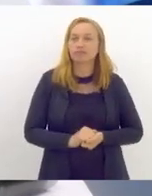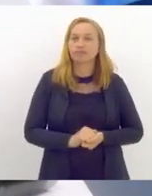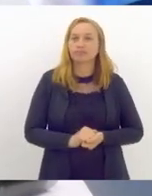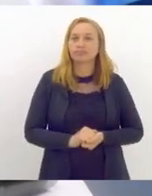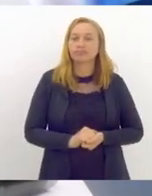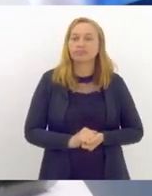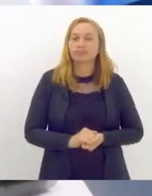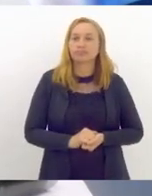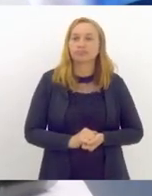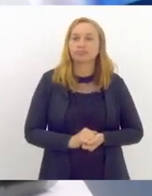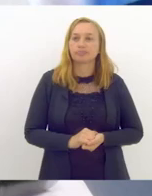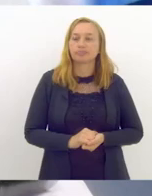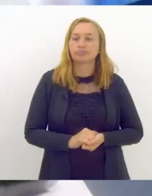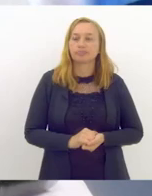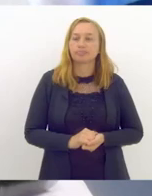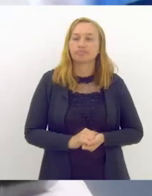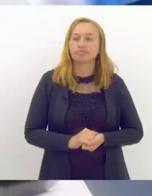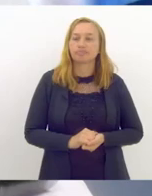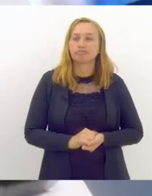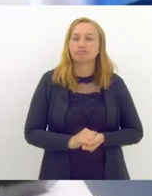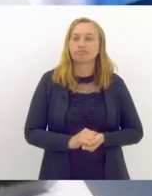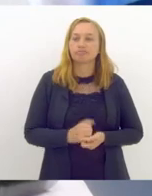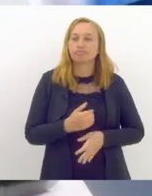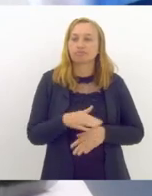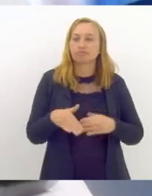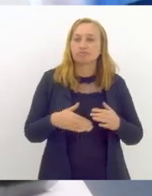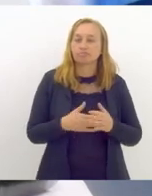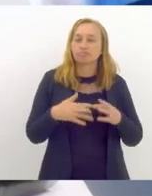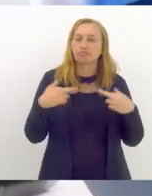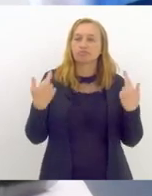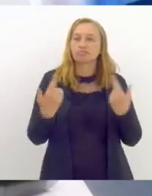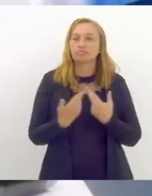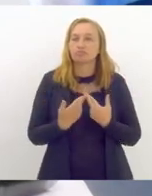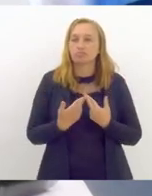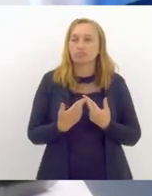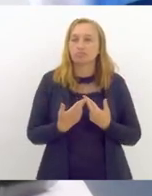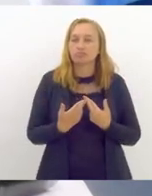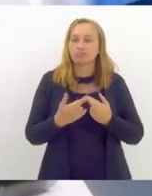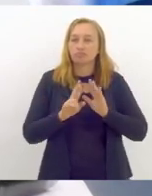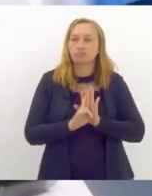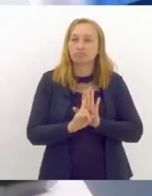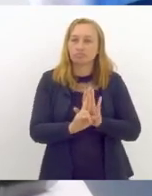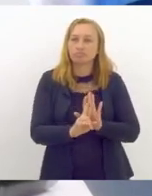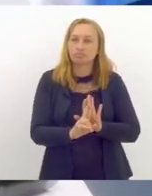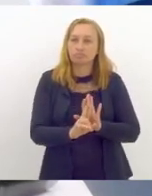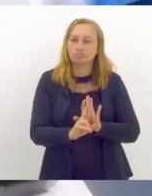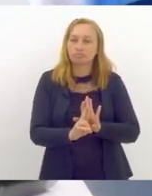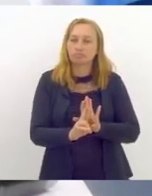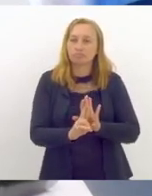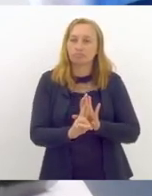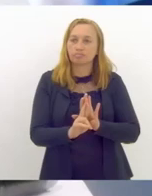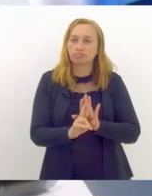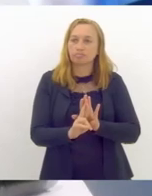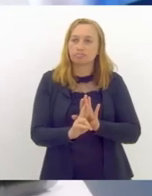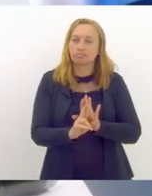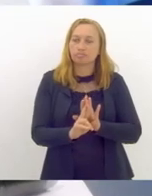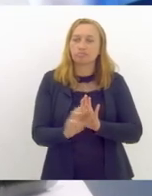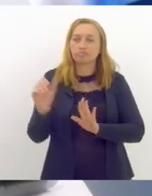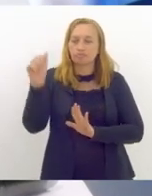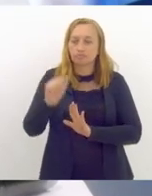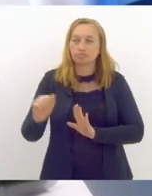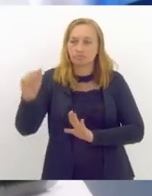participou Praticamente em todas as reuniões o representante da Associação dos prefeitos